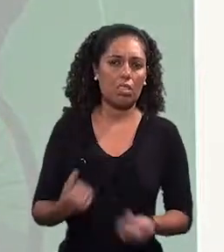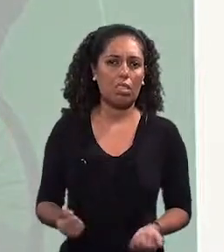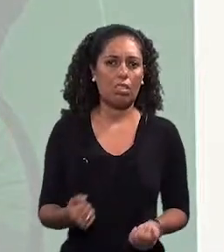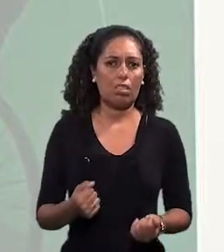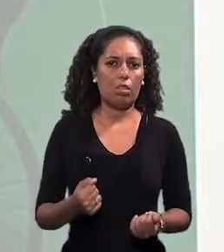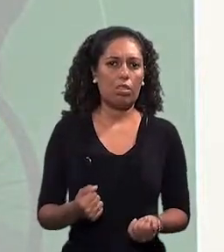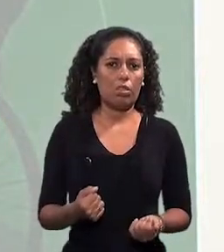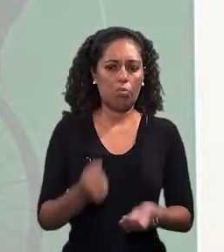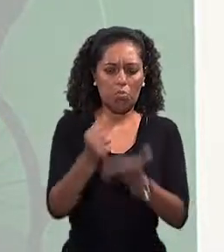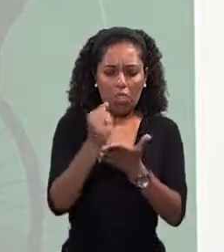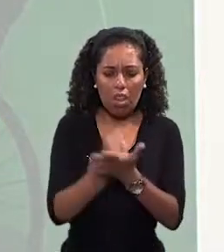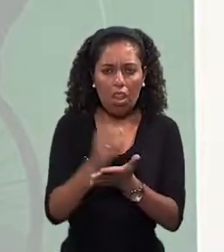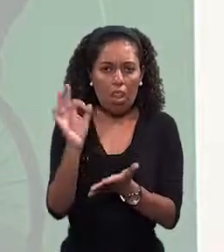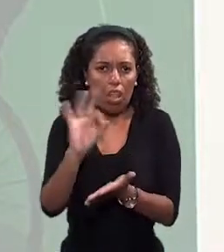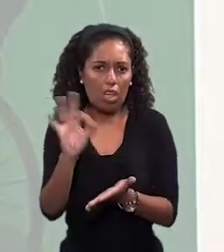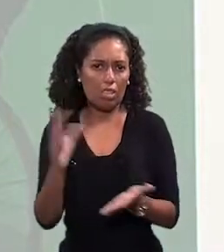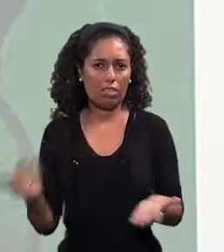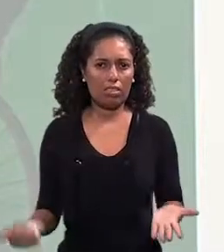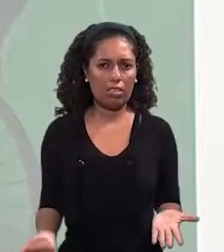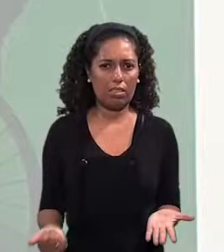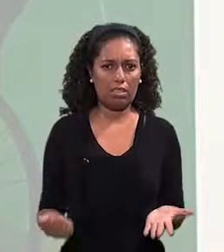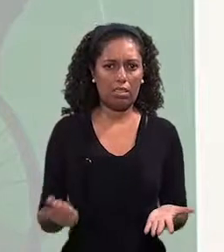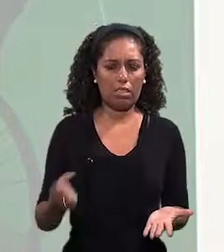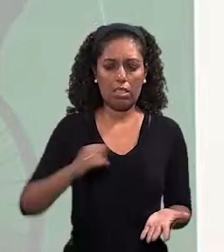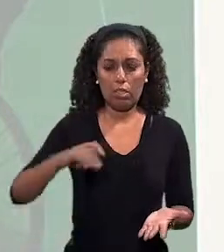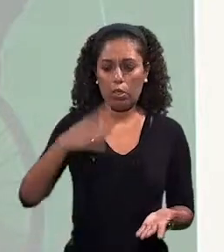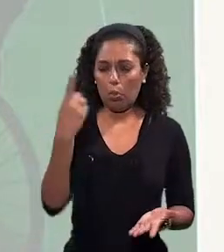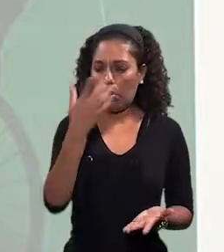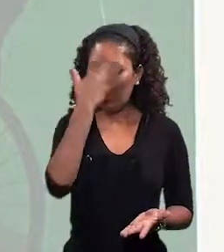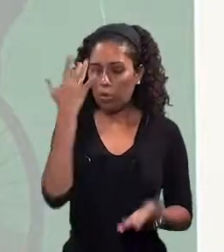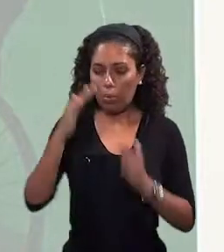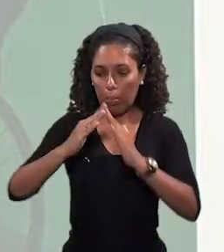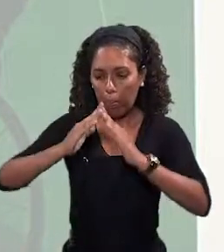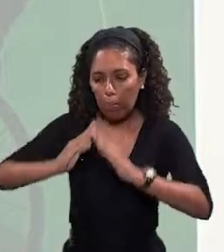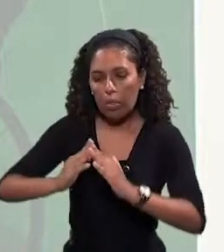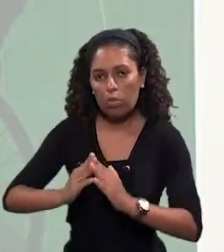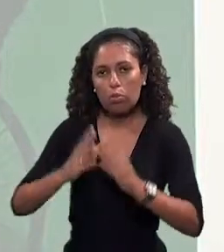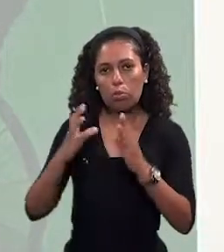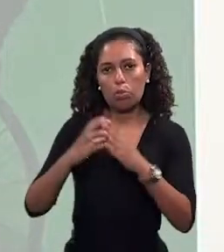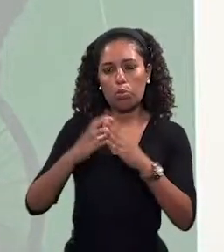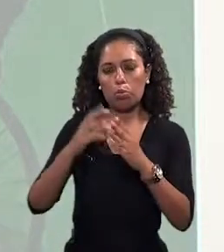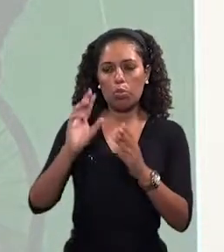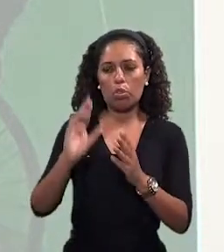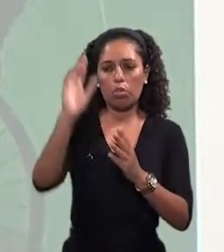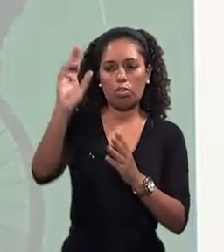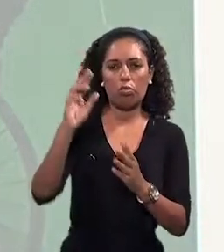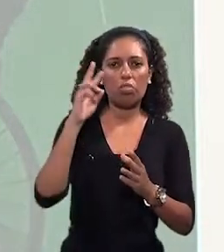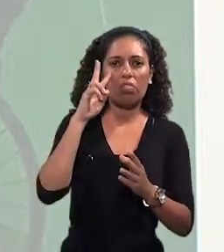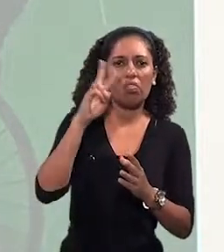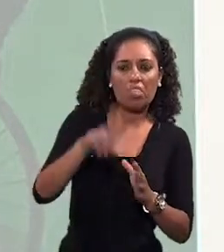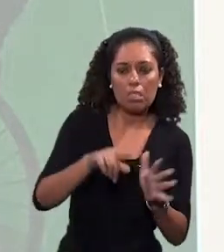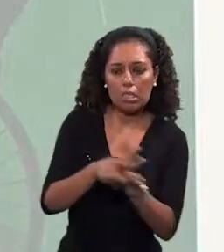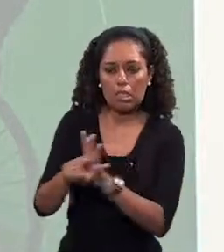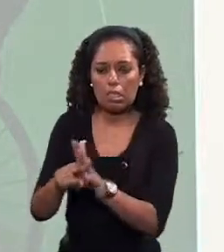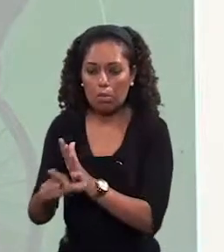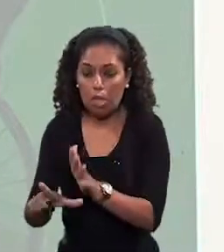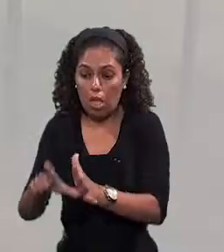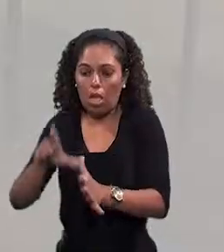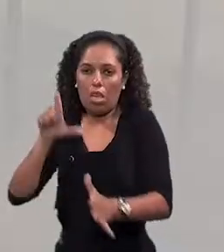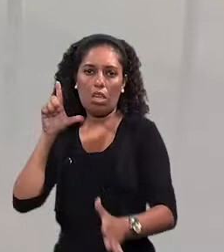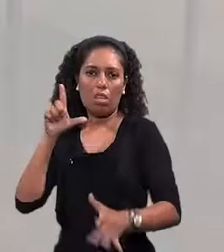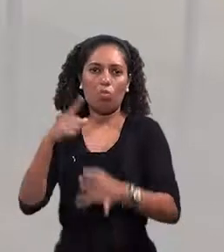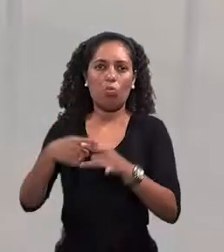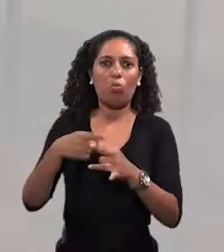lá interditar e alguém pedir para os órgãos técnicos, né, que se desinterditasse, porque afinal